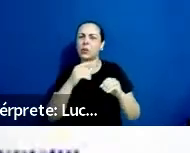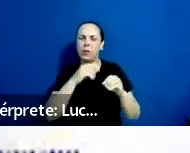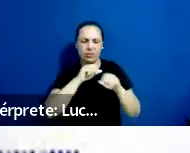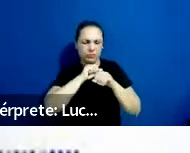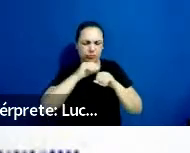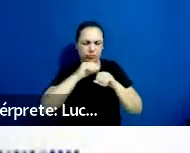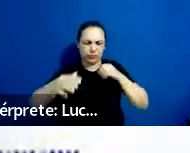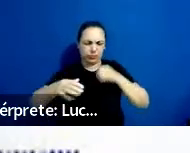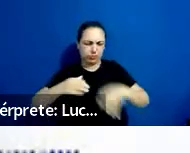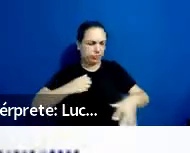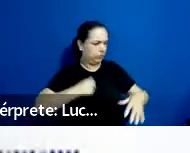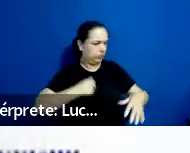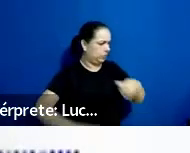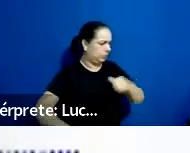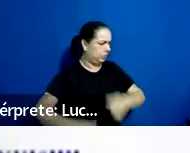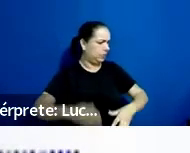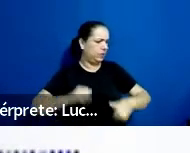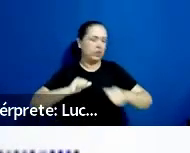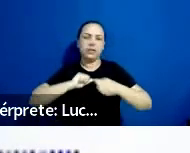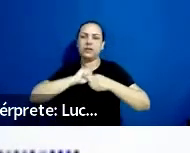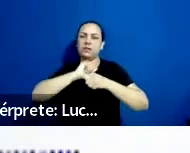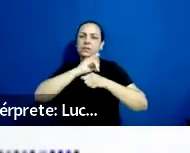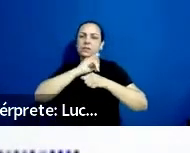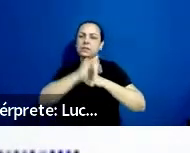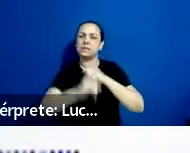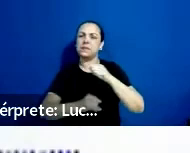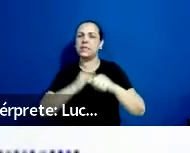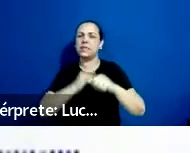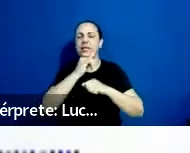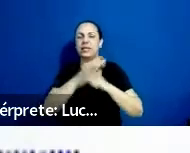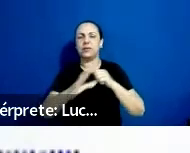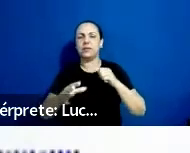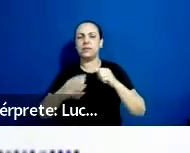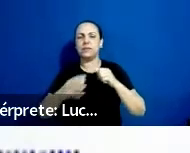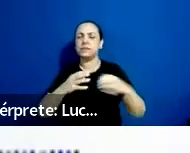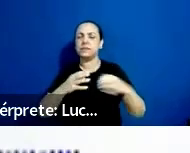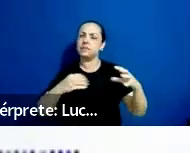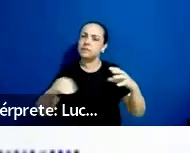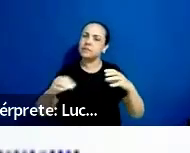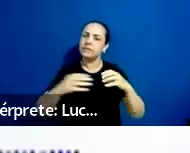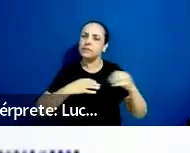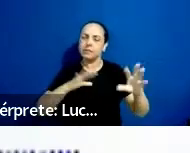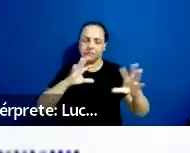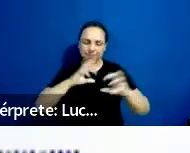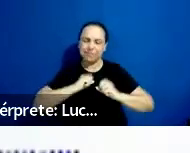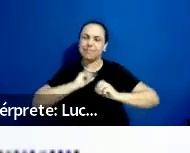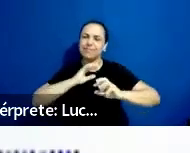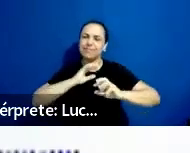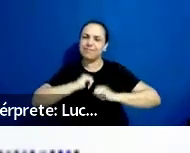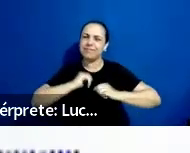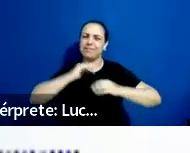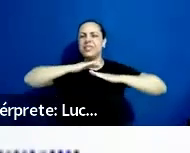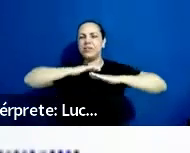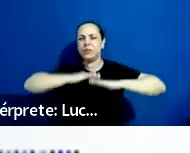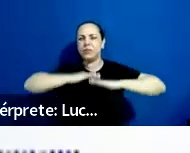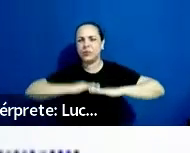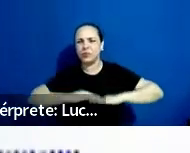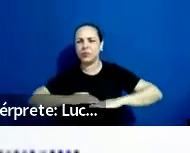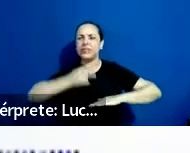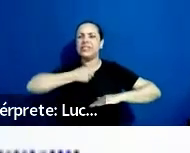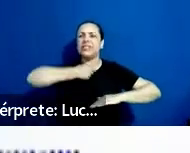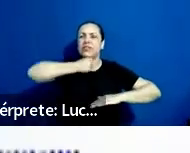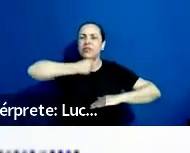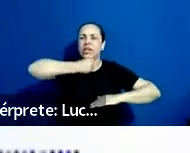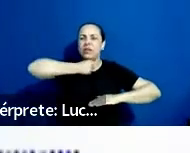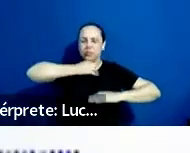aquela oxidação celular. Eu tenho certeza que vocês já ouviram falar sobre estresse oxidativo. Pois bem, é isso que